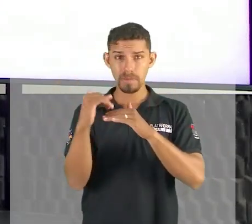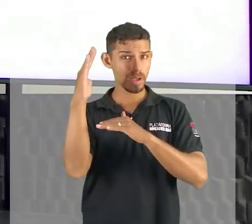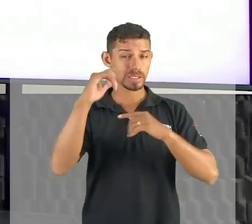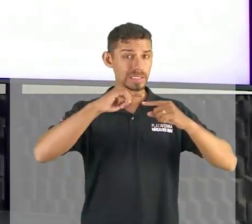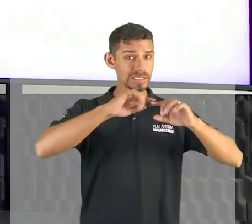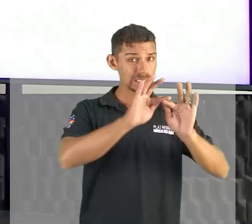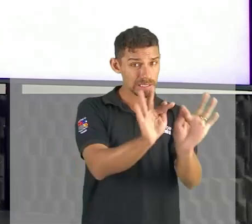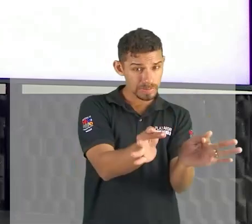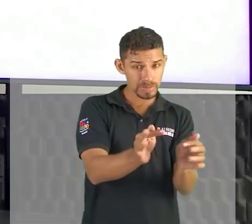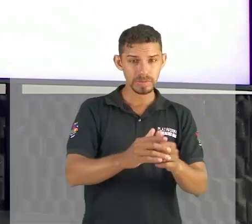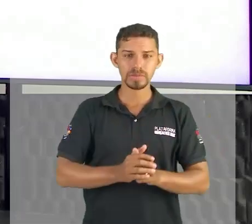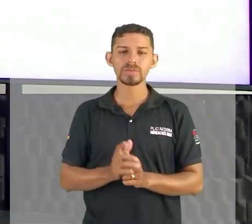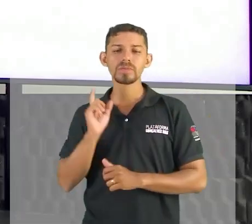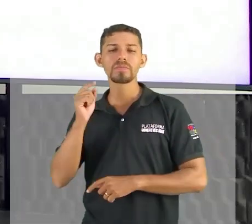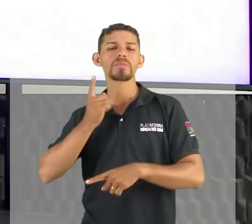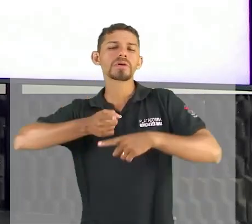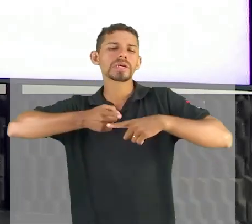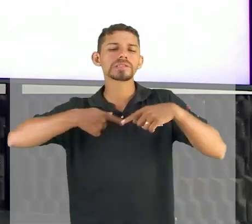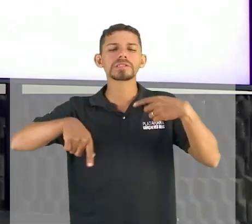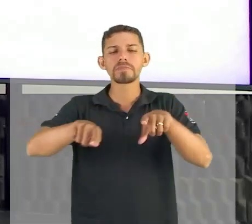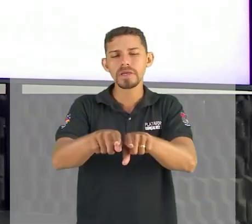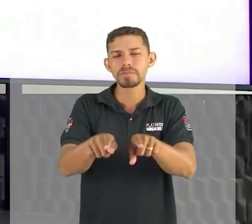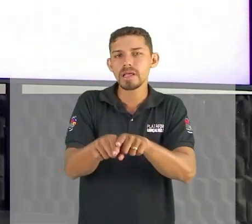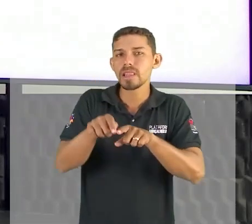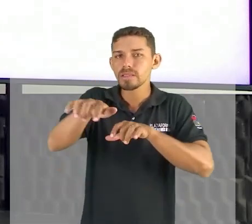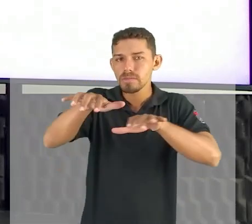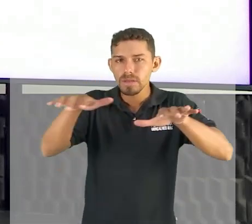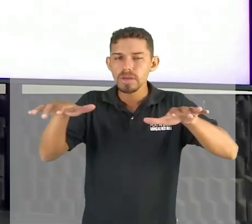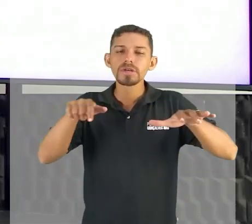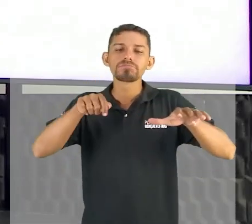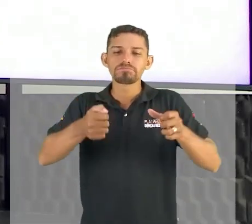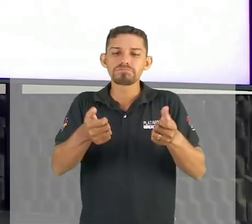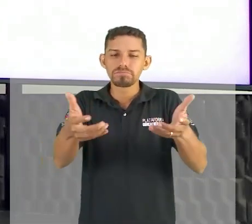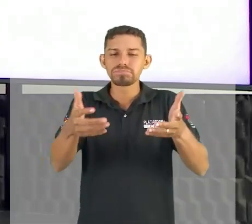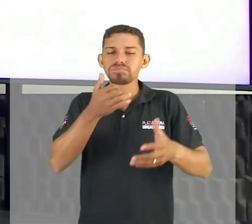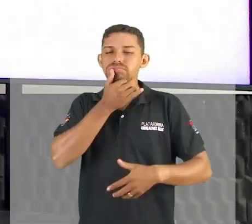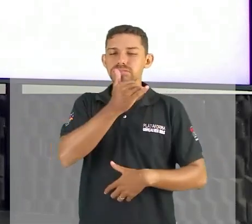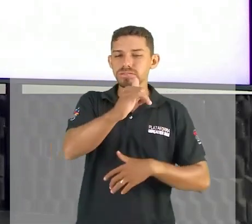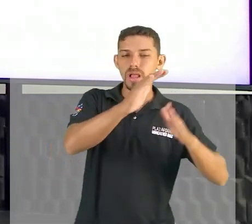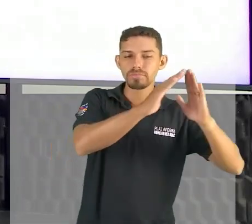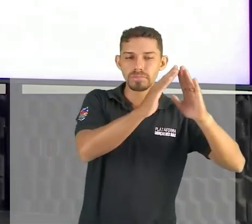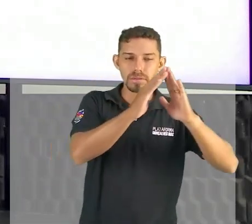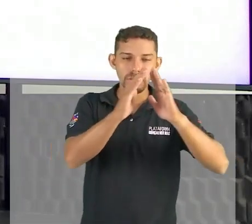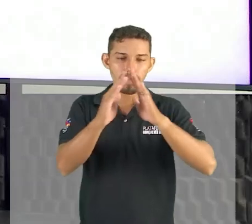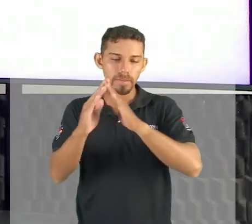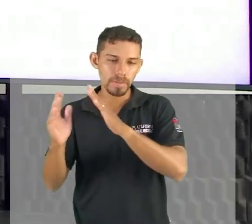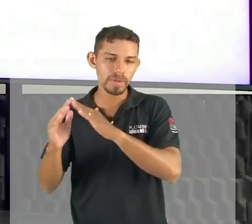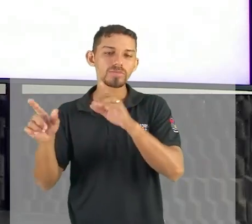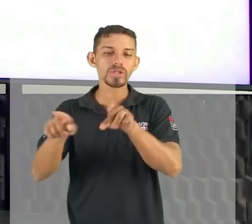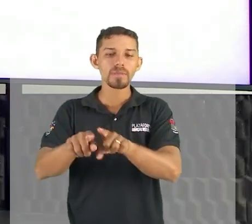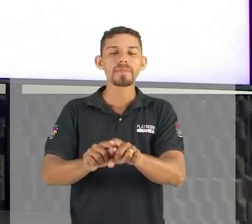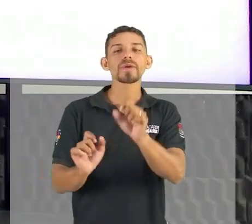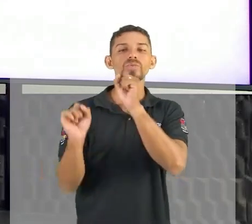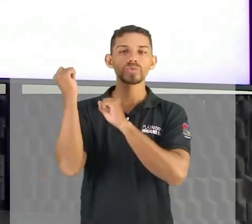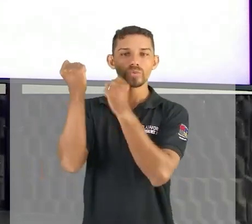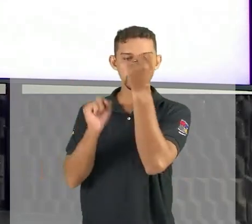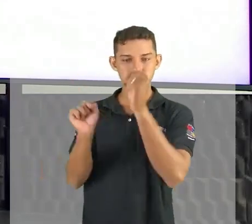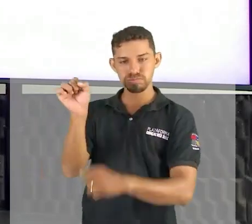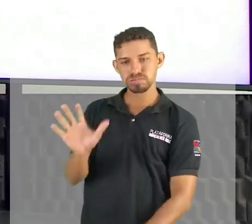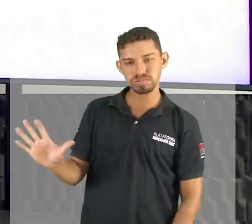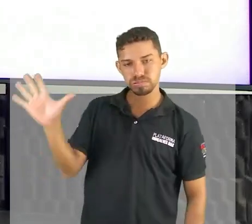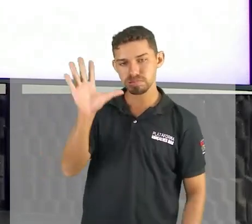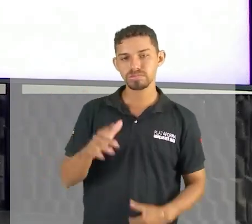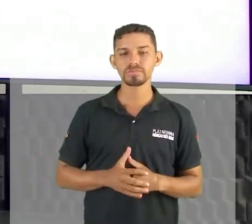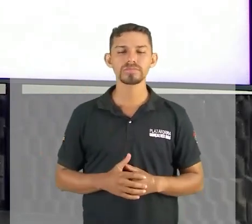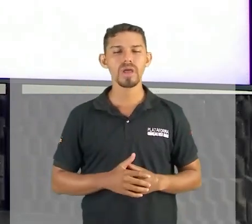elétricos simples pois servem também para distribuição de energia elétricas em residências bem como na indústria em geral dentre